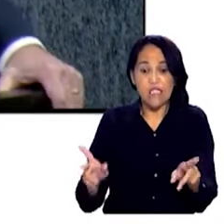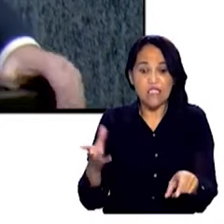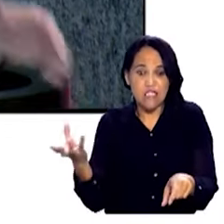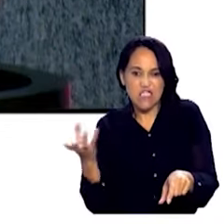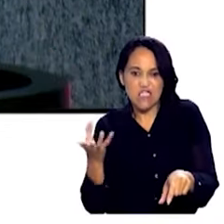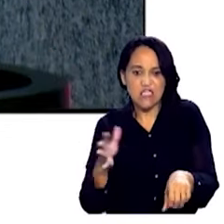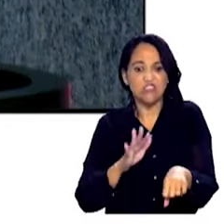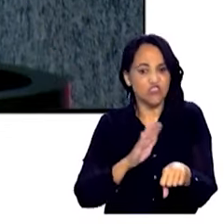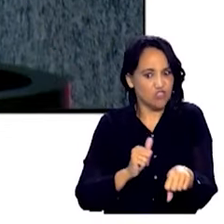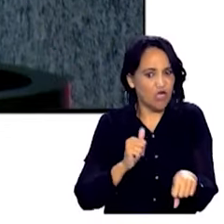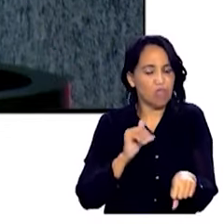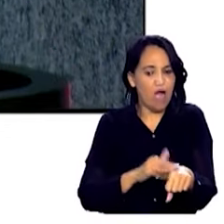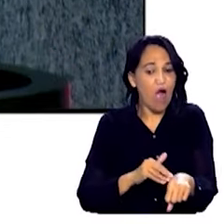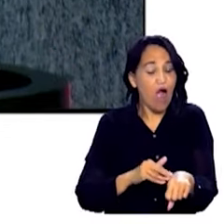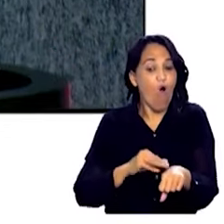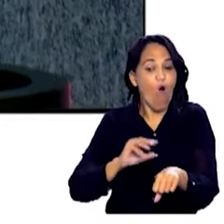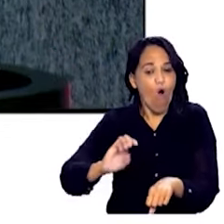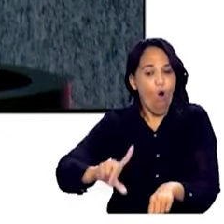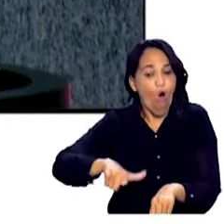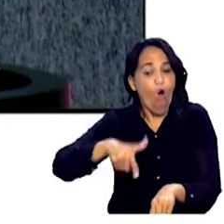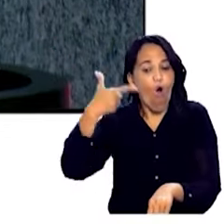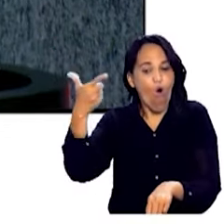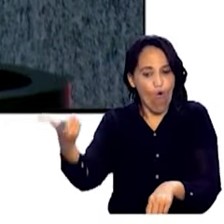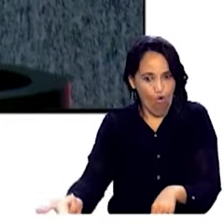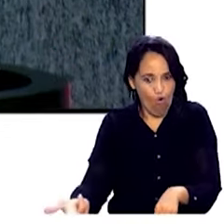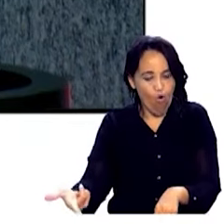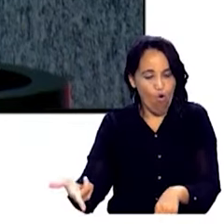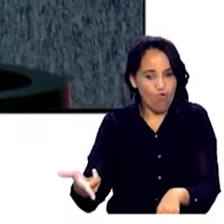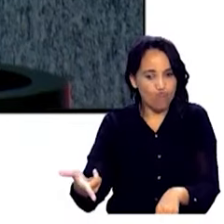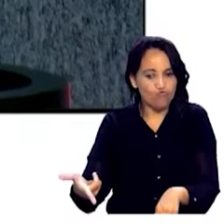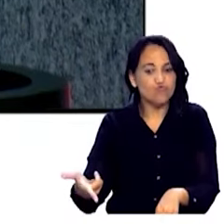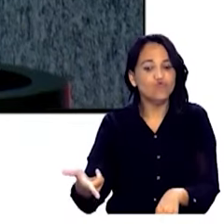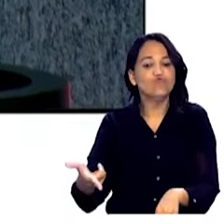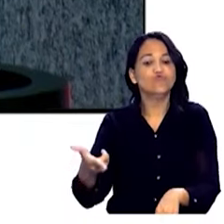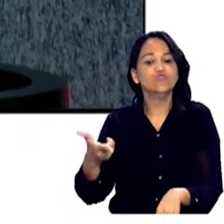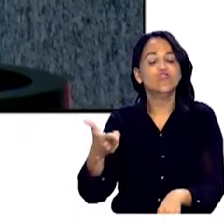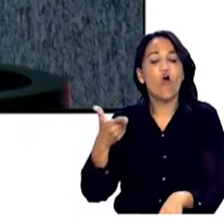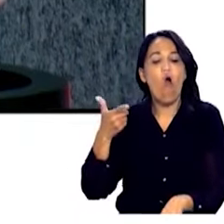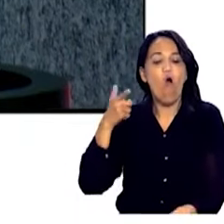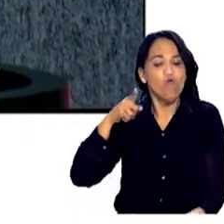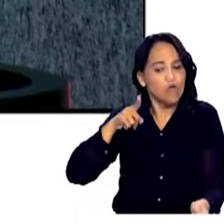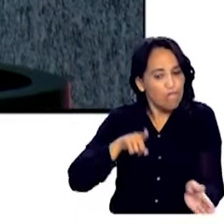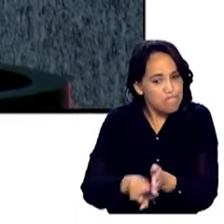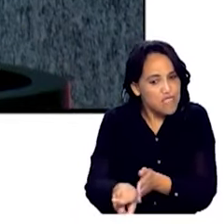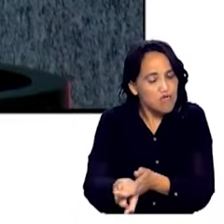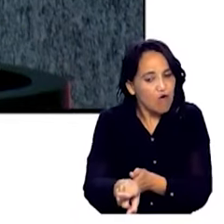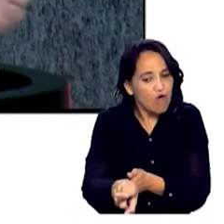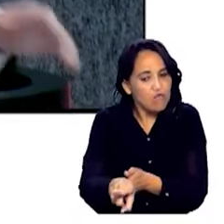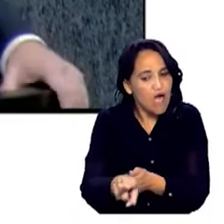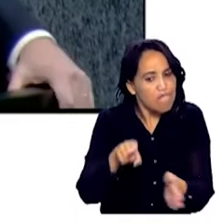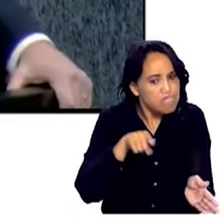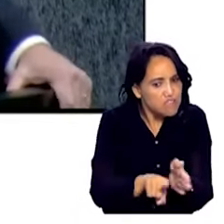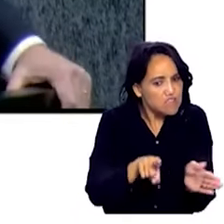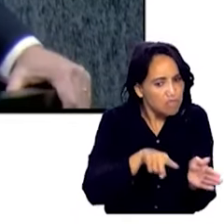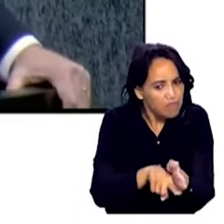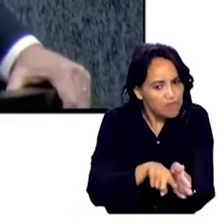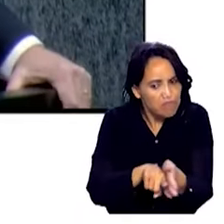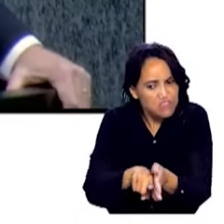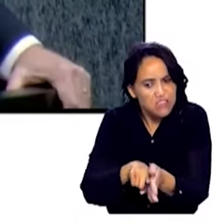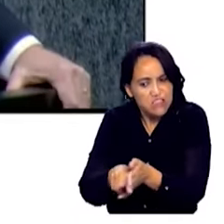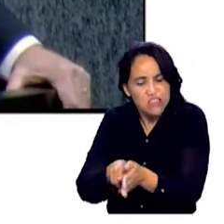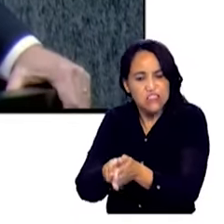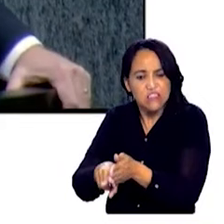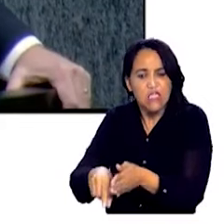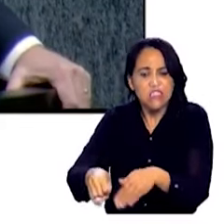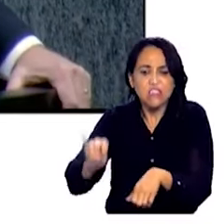um novo referendo para decidir se poderiam eh bom e eh o governo eh Central disse não nós não vamos